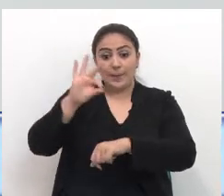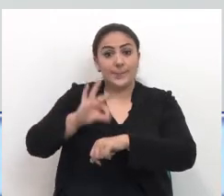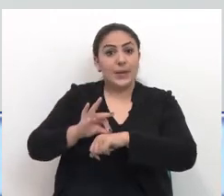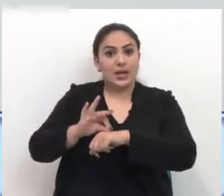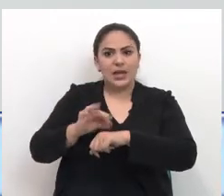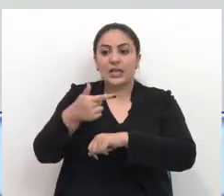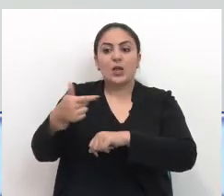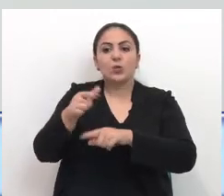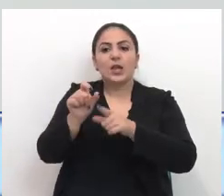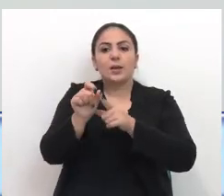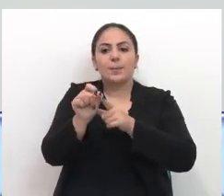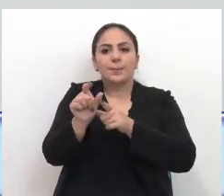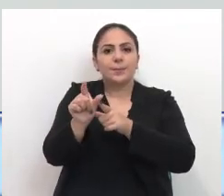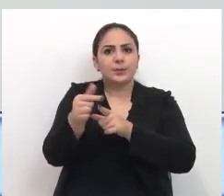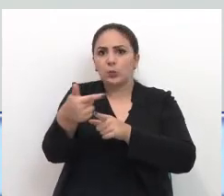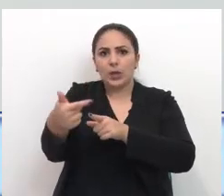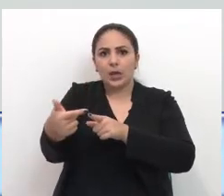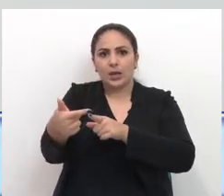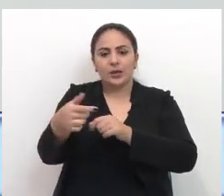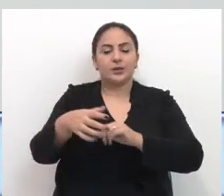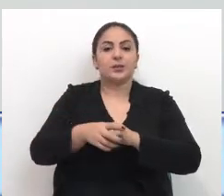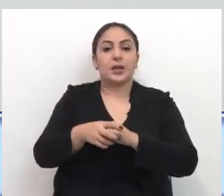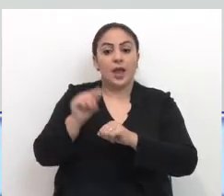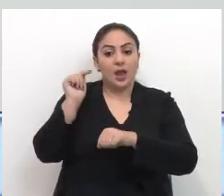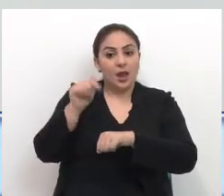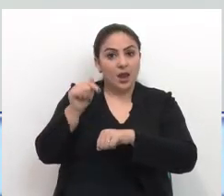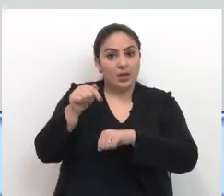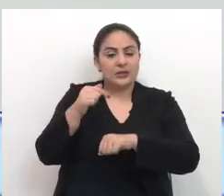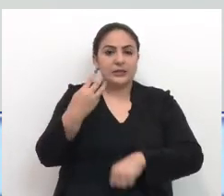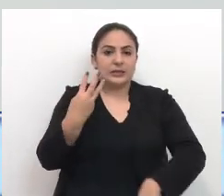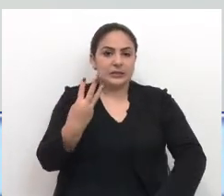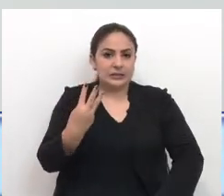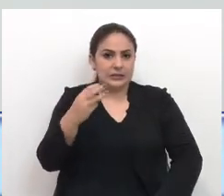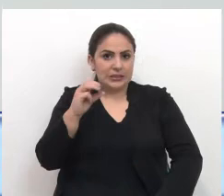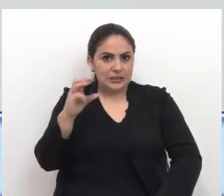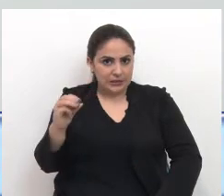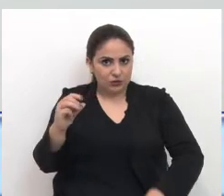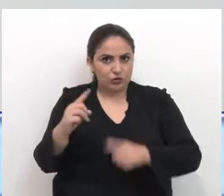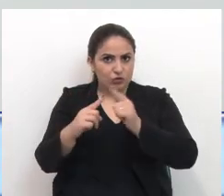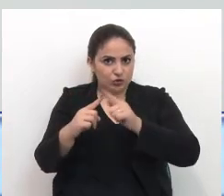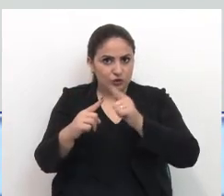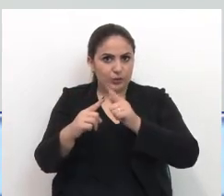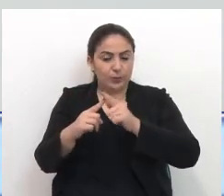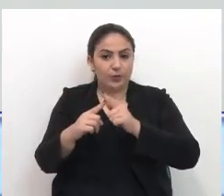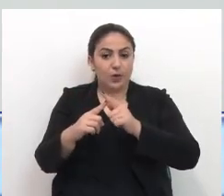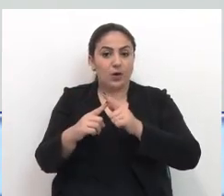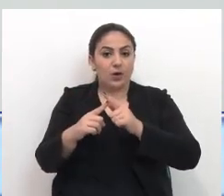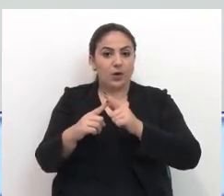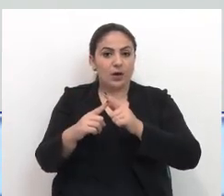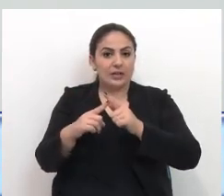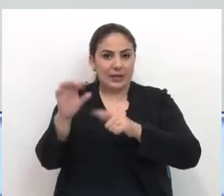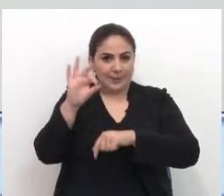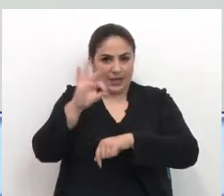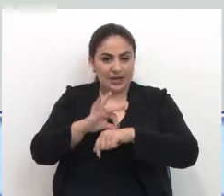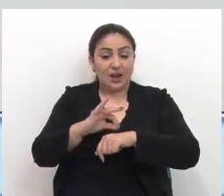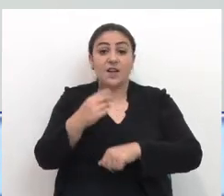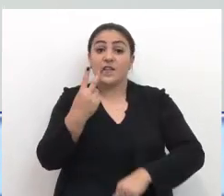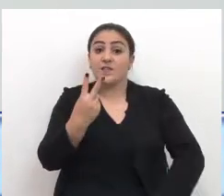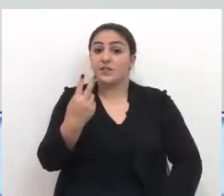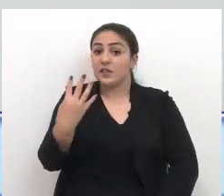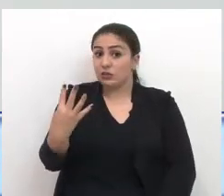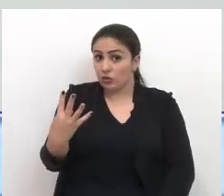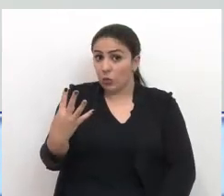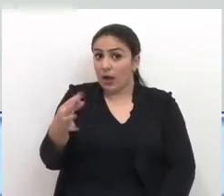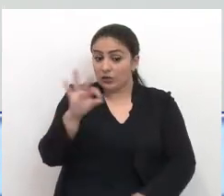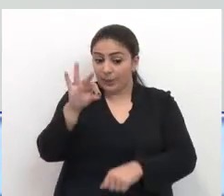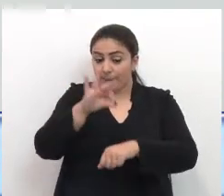abelhas inofensivas sem ferrão, né? E dessas 300 espécies, mais de 300 espécies, 24 abelhas inofensivas